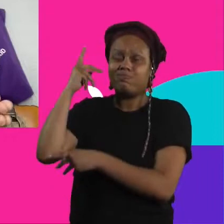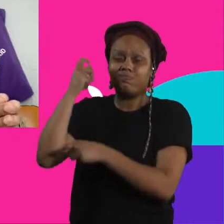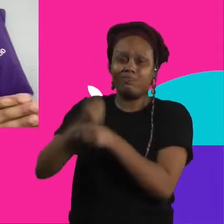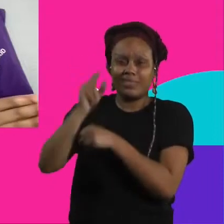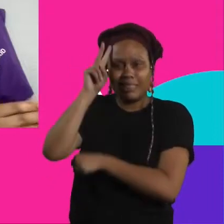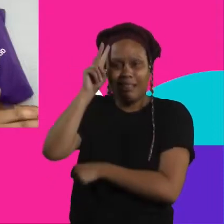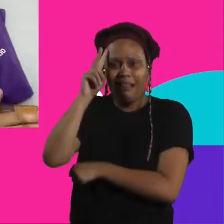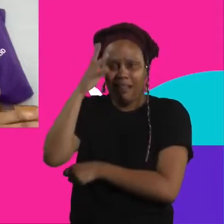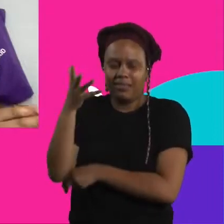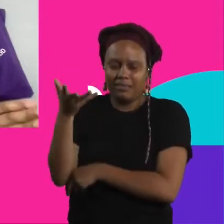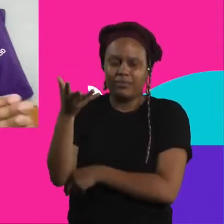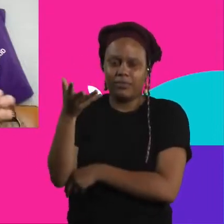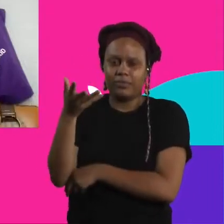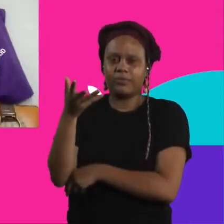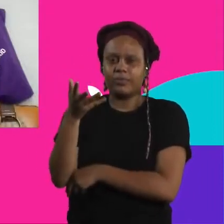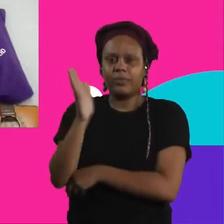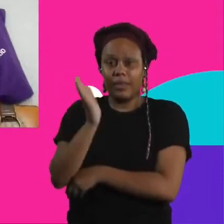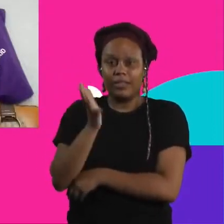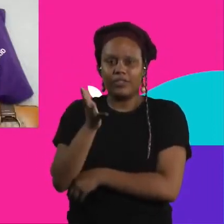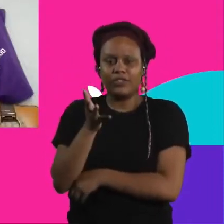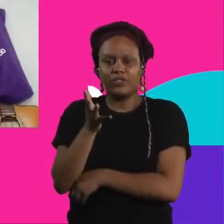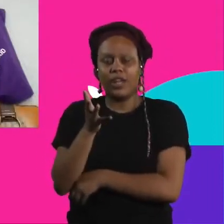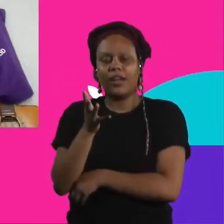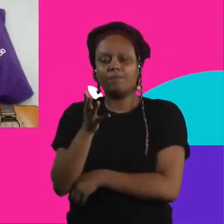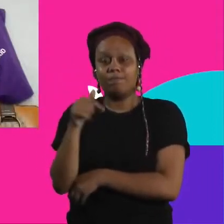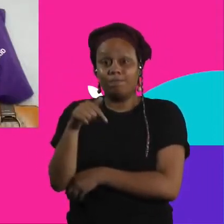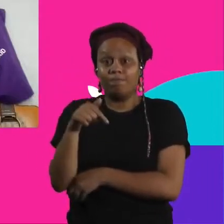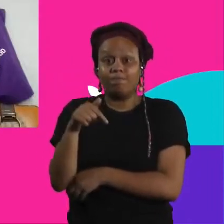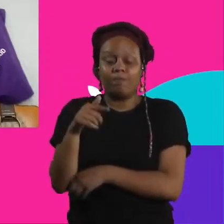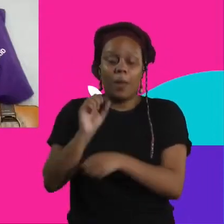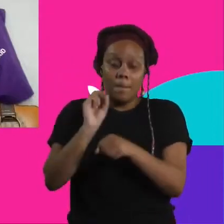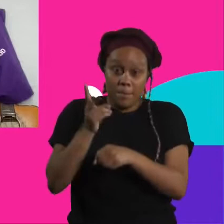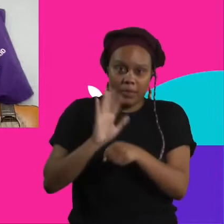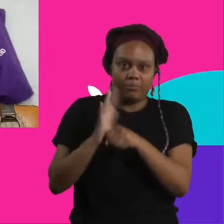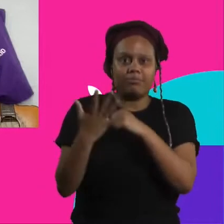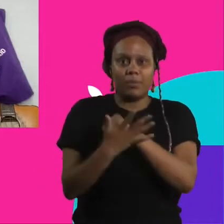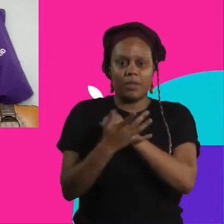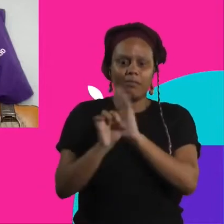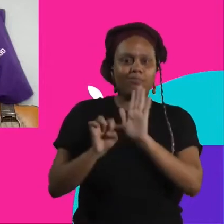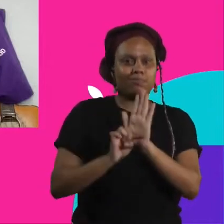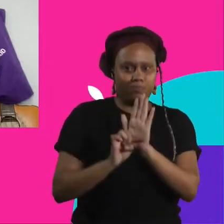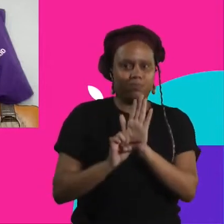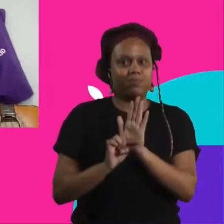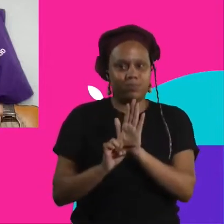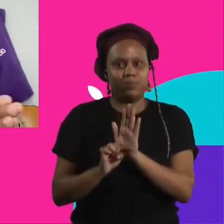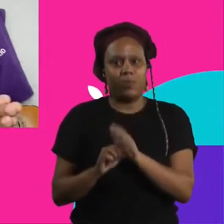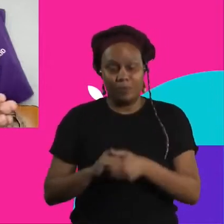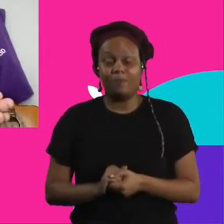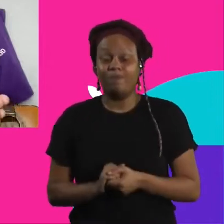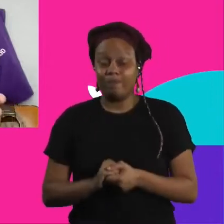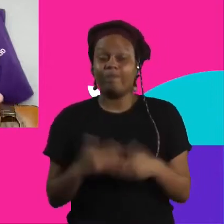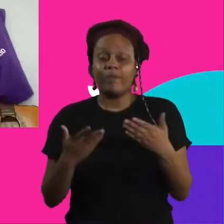atingiu os menores patamares na história, mesmo durante a pandemia. A gente entende que isso aconteceu muito por conta do